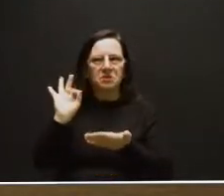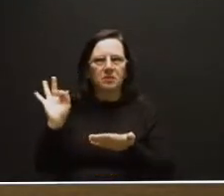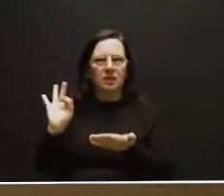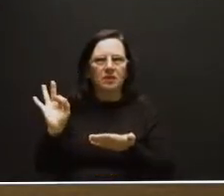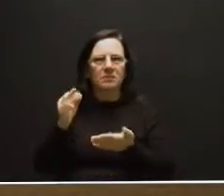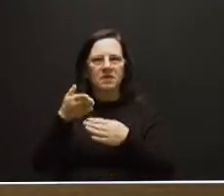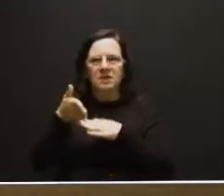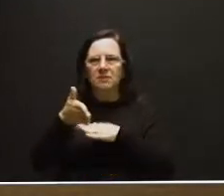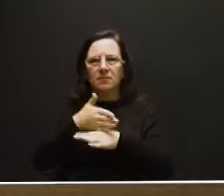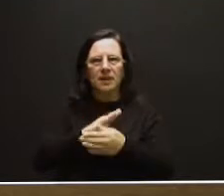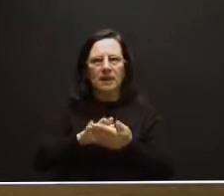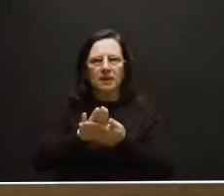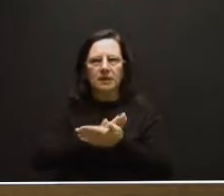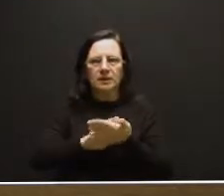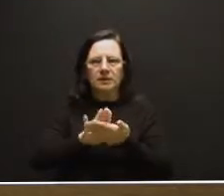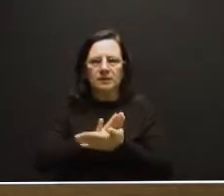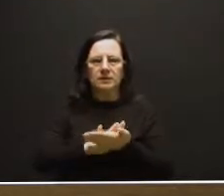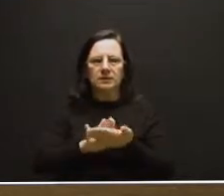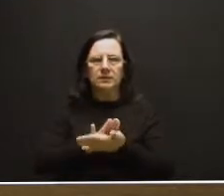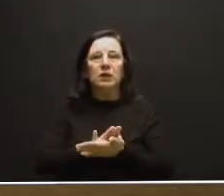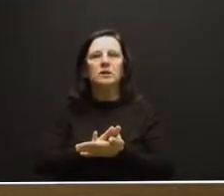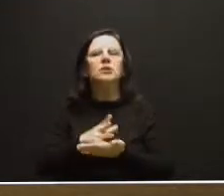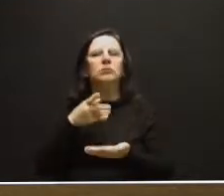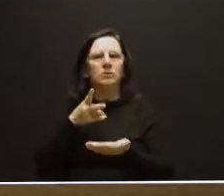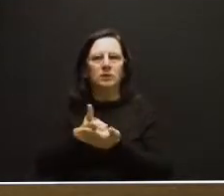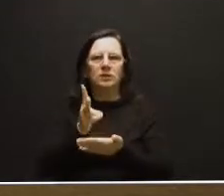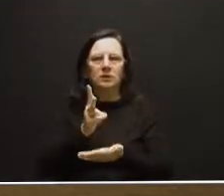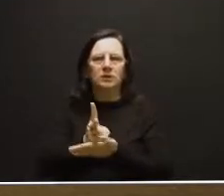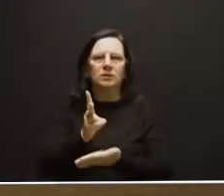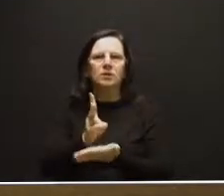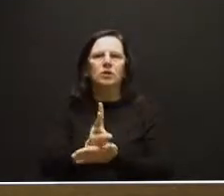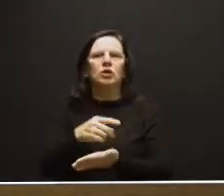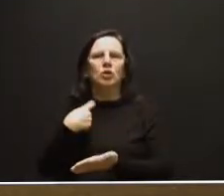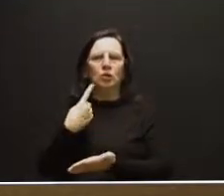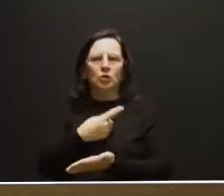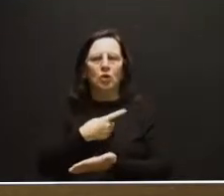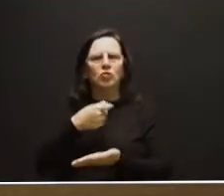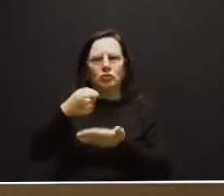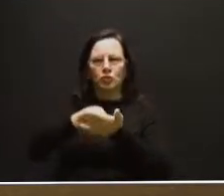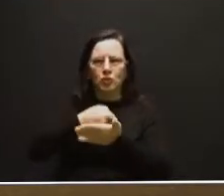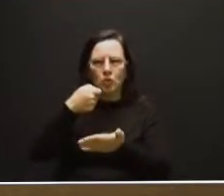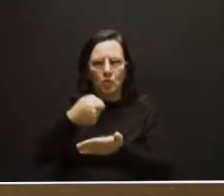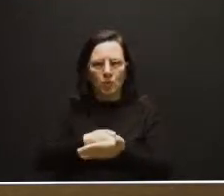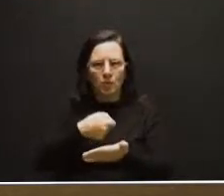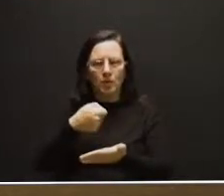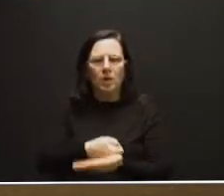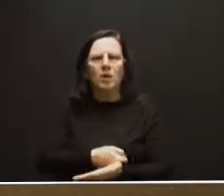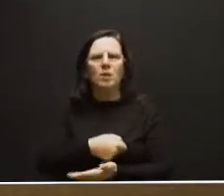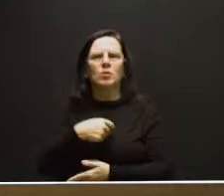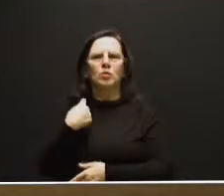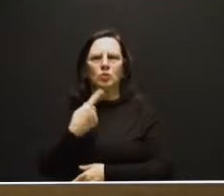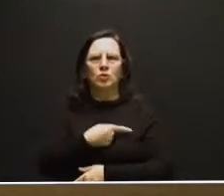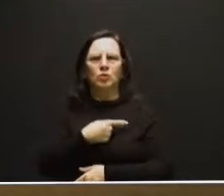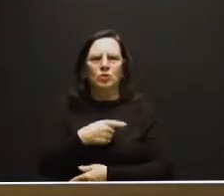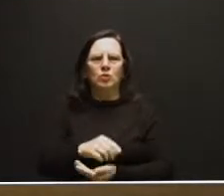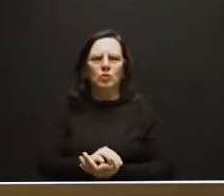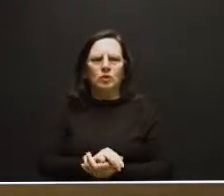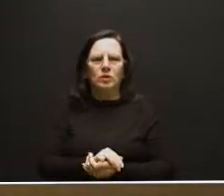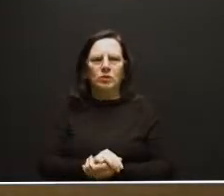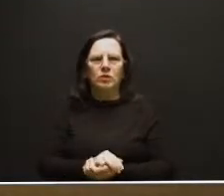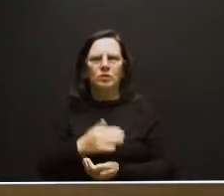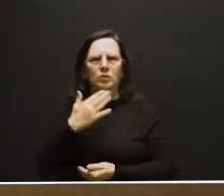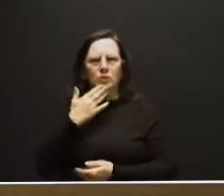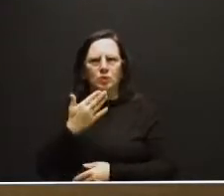de nada não muito pelo contrário todos os dias nós fazemos as cobranças todos os dias nós enviamos aí as